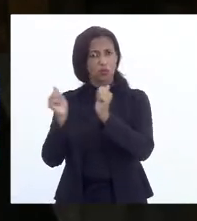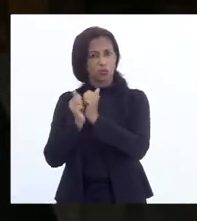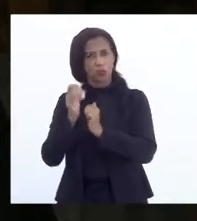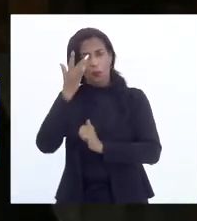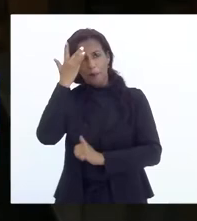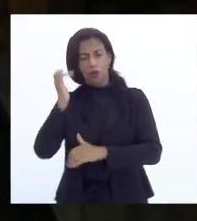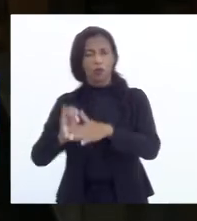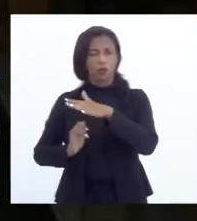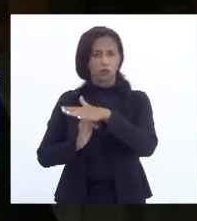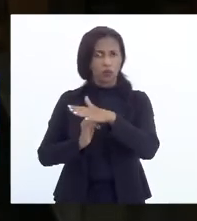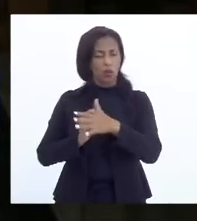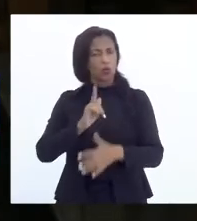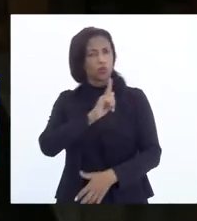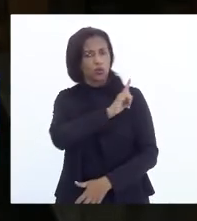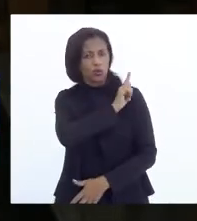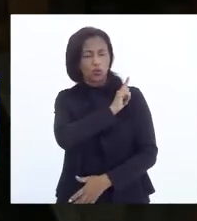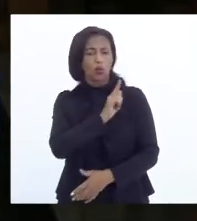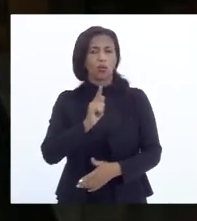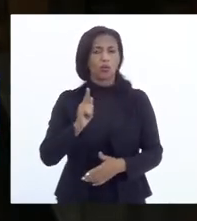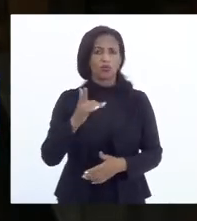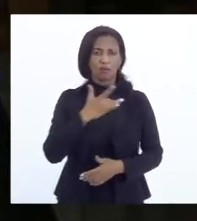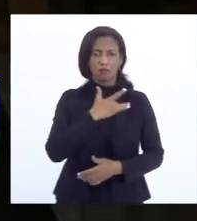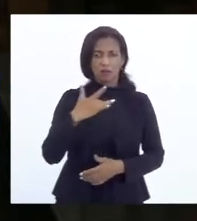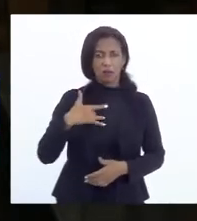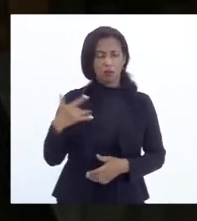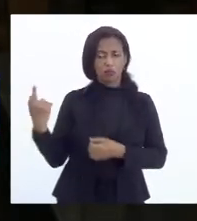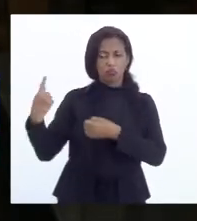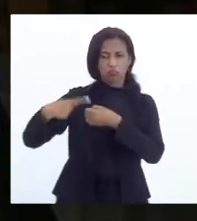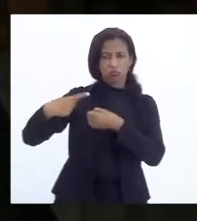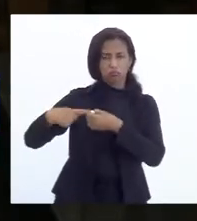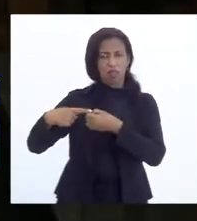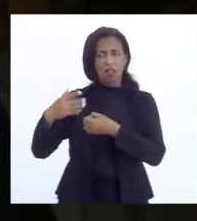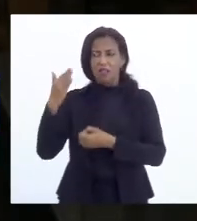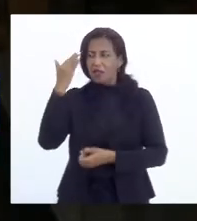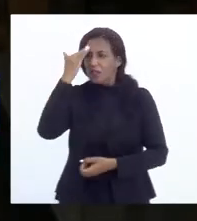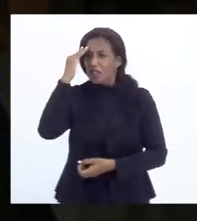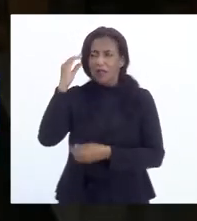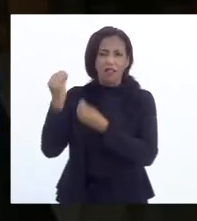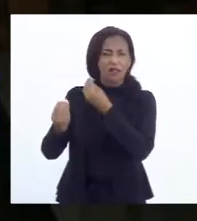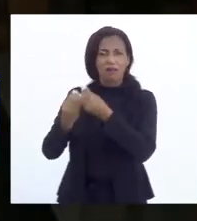com gestores da saúde do município, buscando entender o que